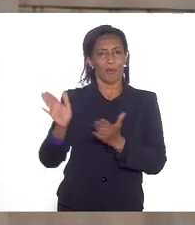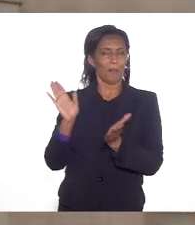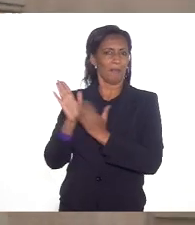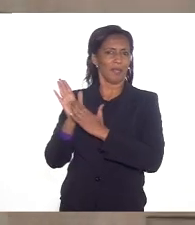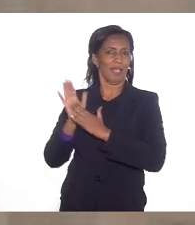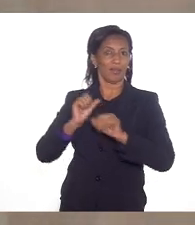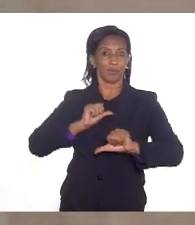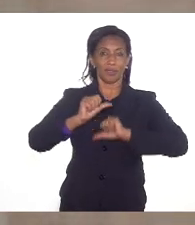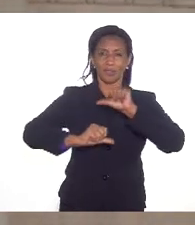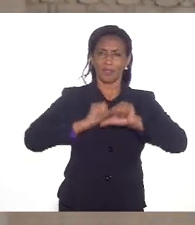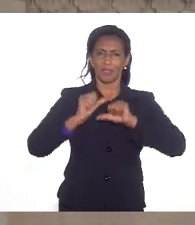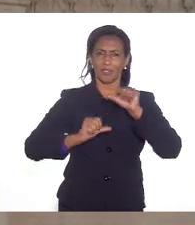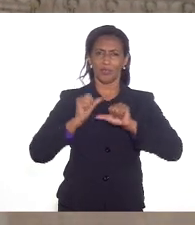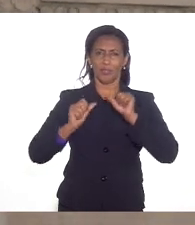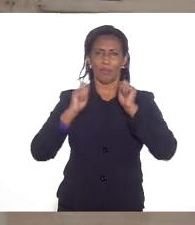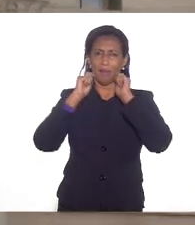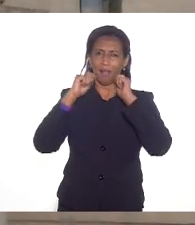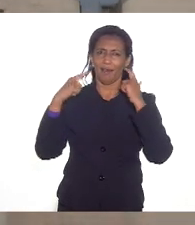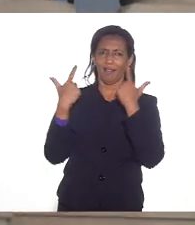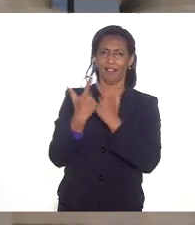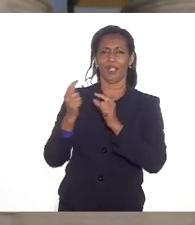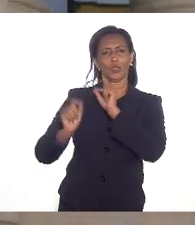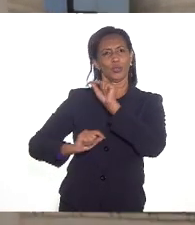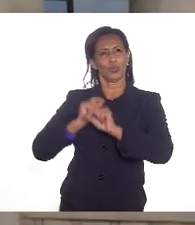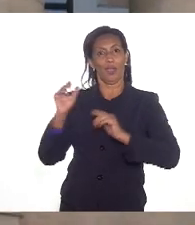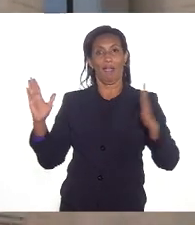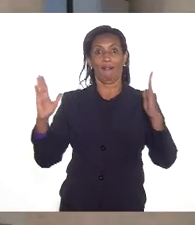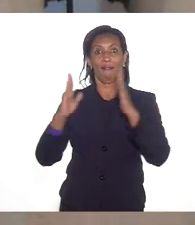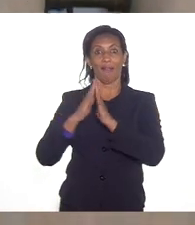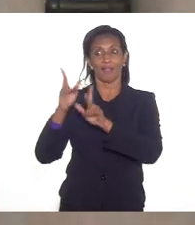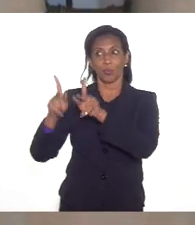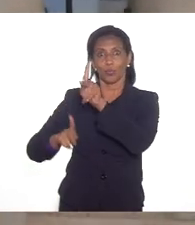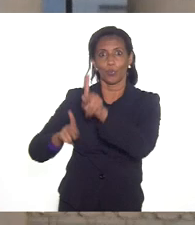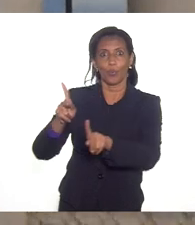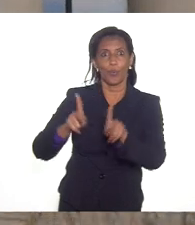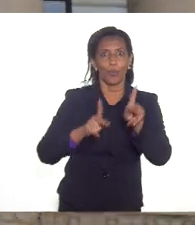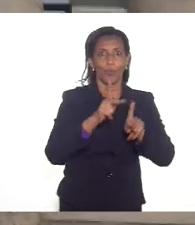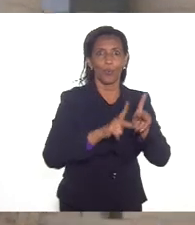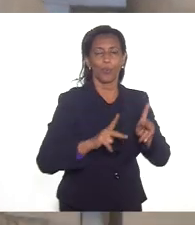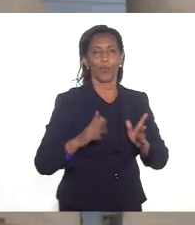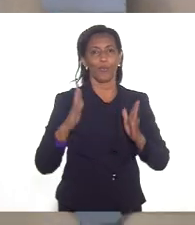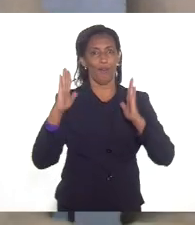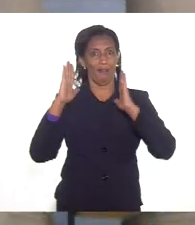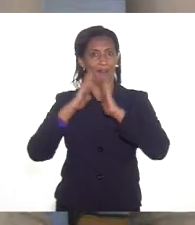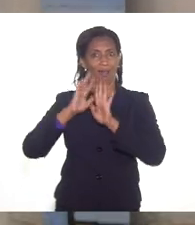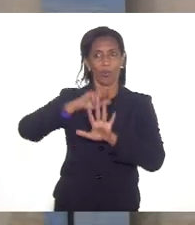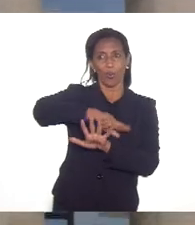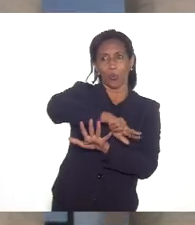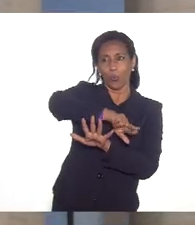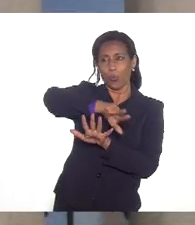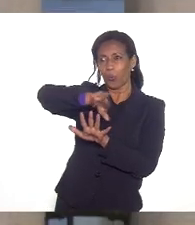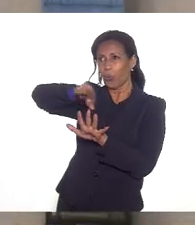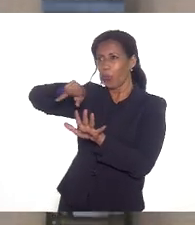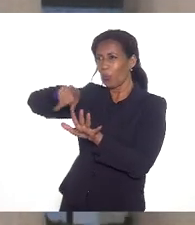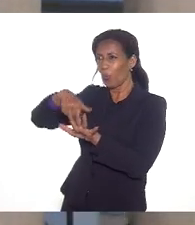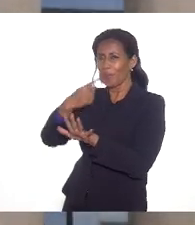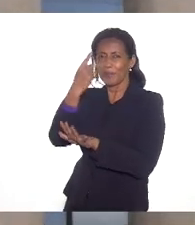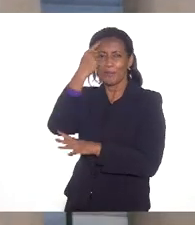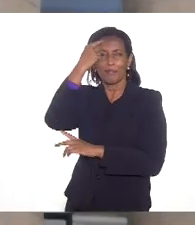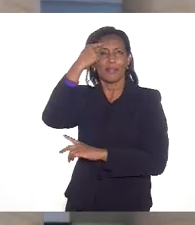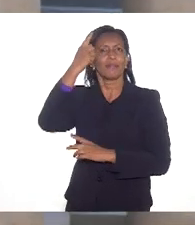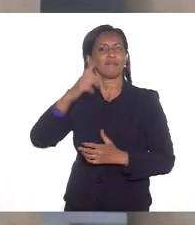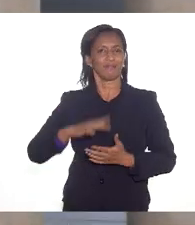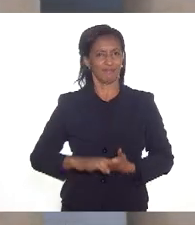transformar essa casa que o que ela deveria ser a casa do povo a casa da diversidade da pluralidade de